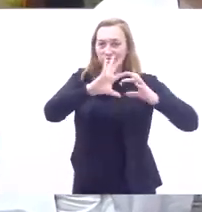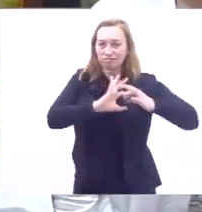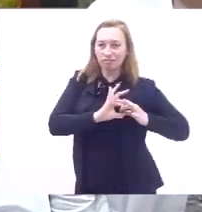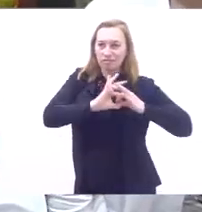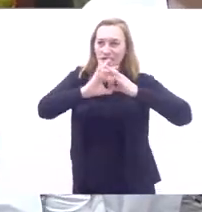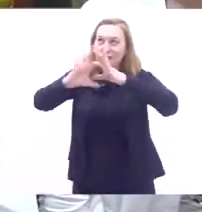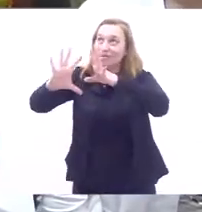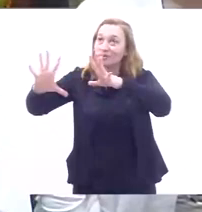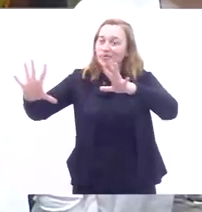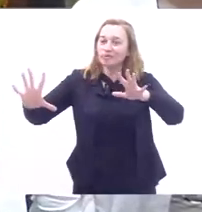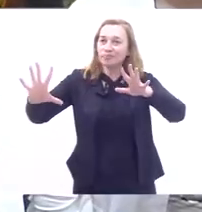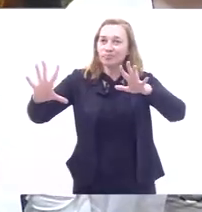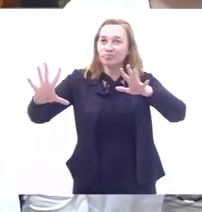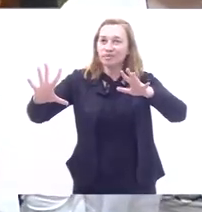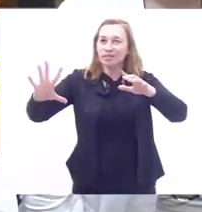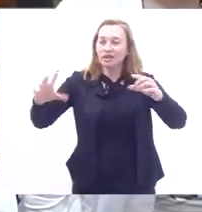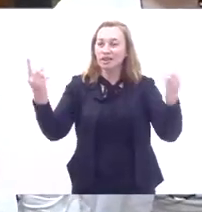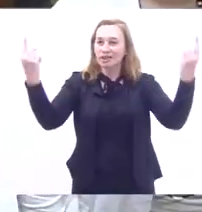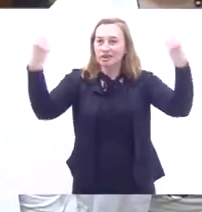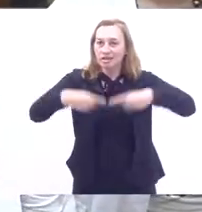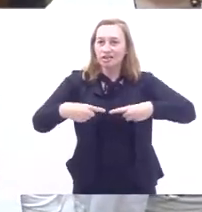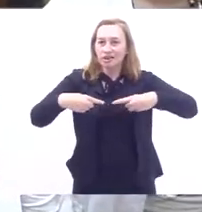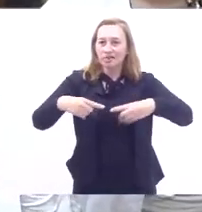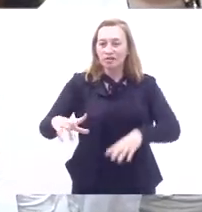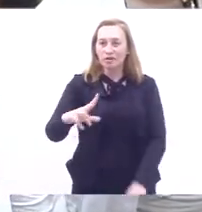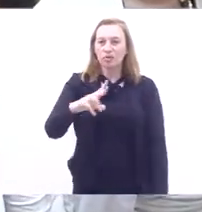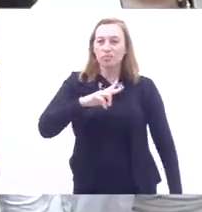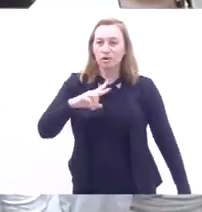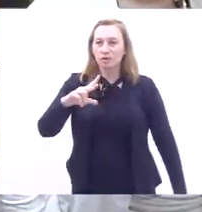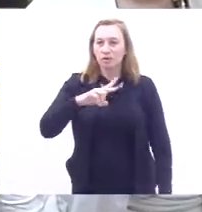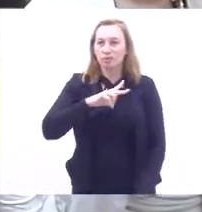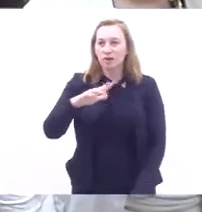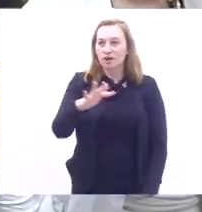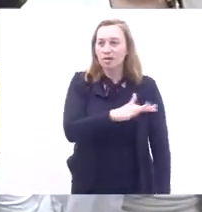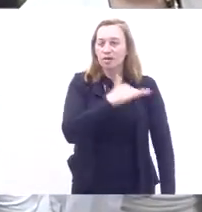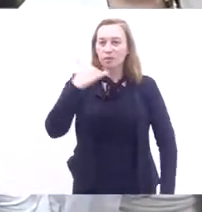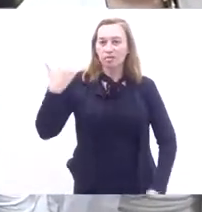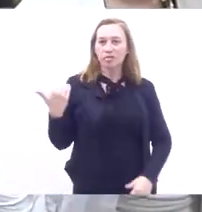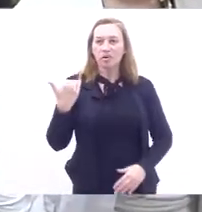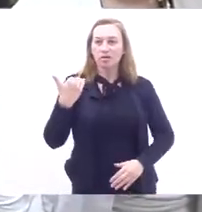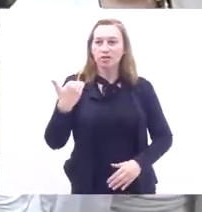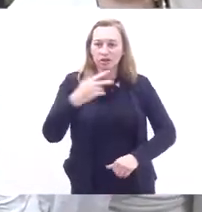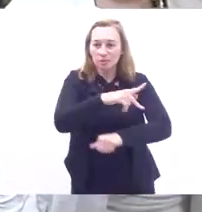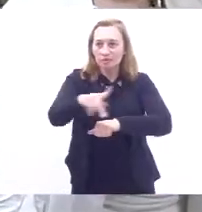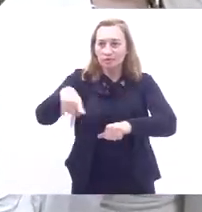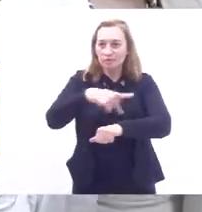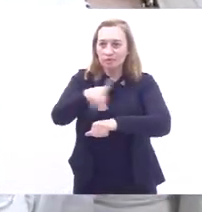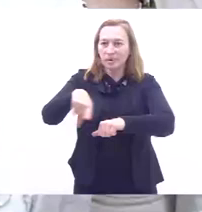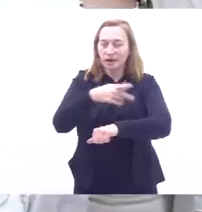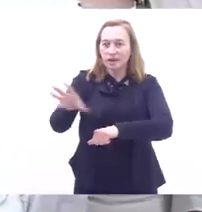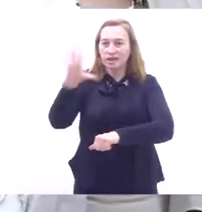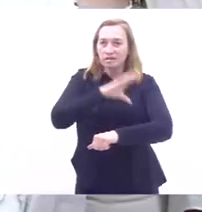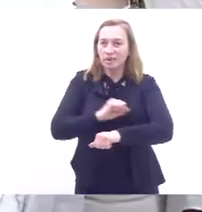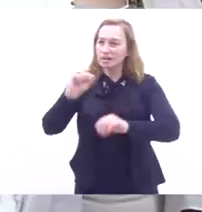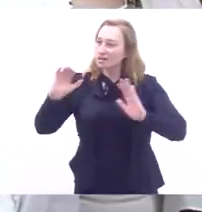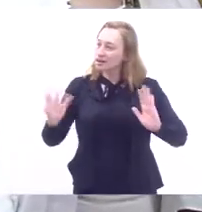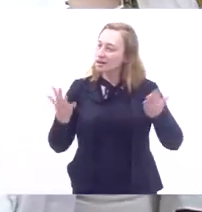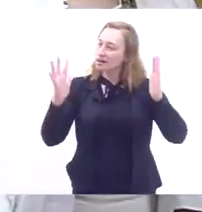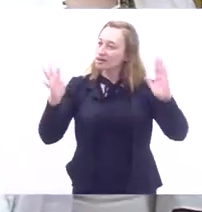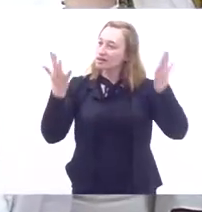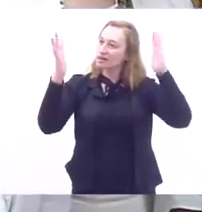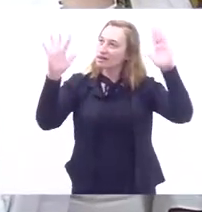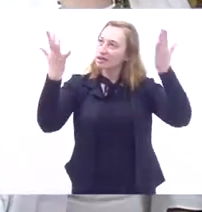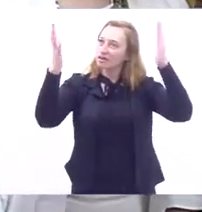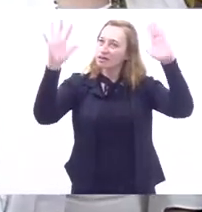seio, ó liberdade, desafio nosso peito à própria morte. Ó pátria amada,